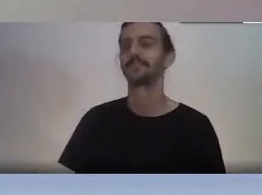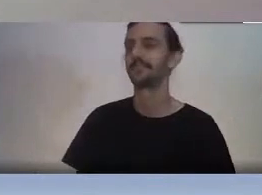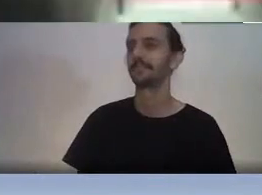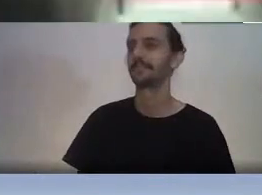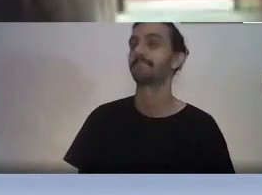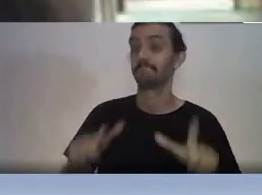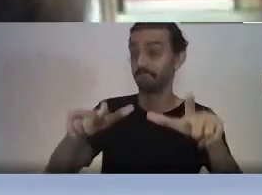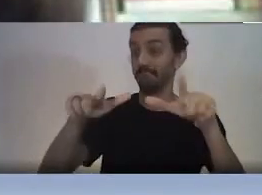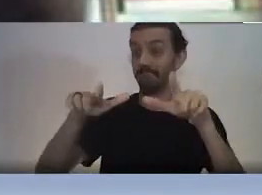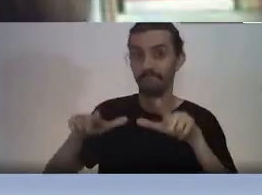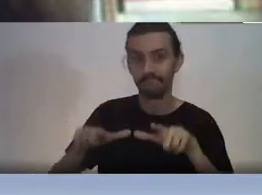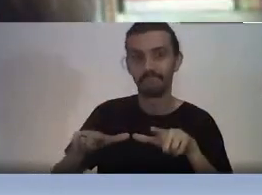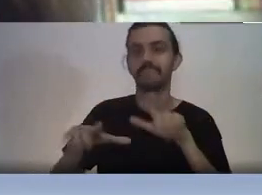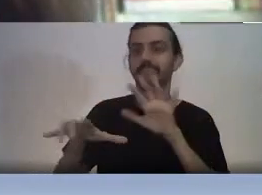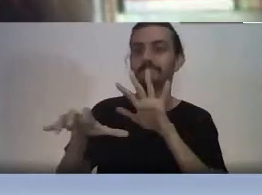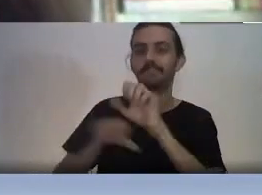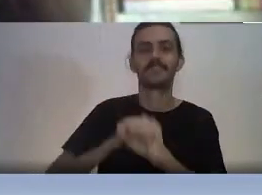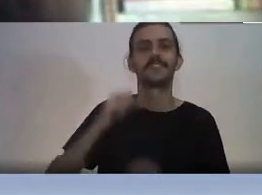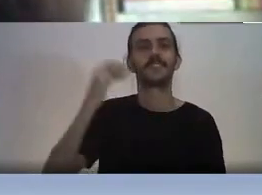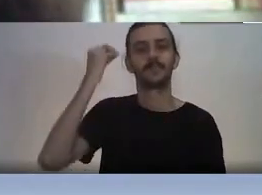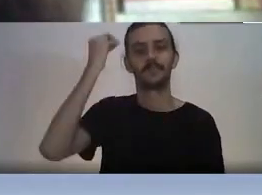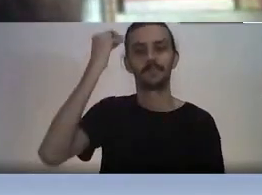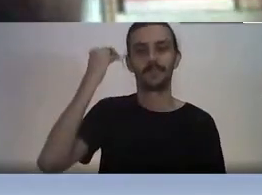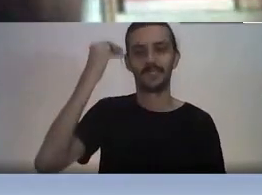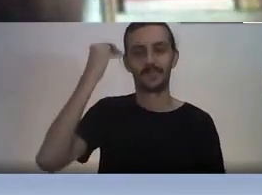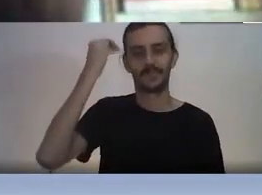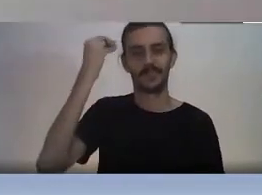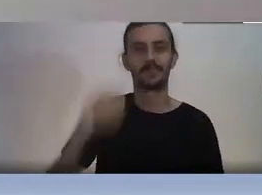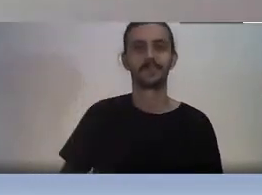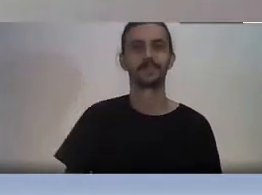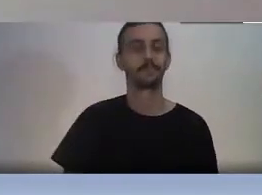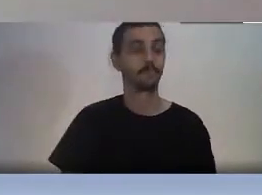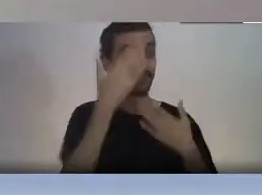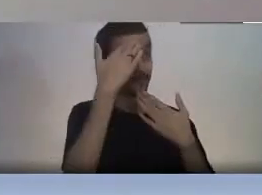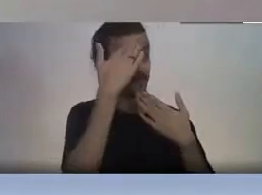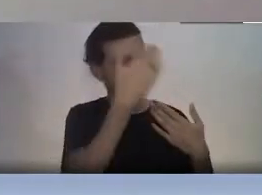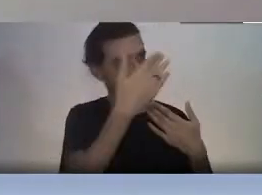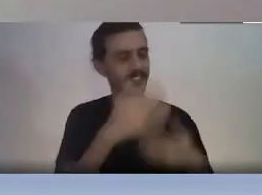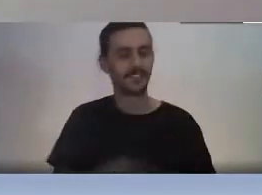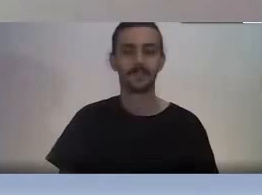lhe concedo o grau de psicóloga. Obrigada.